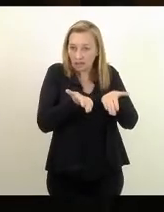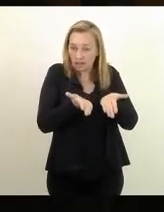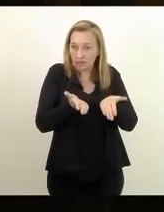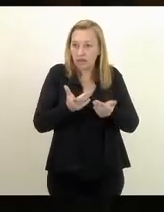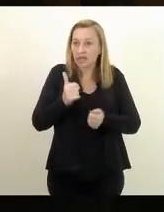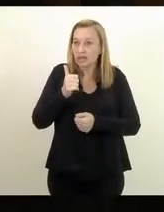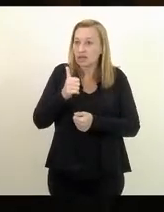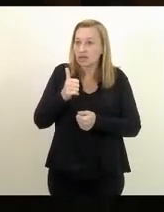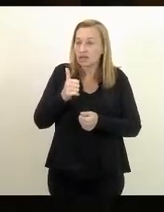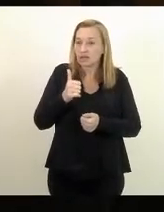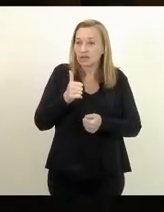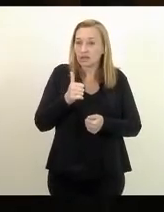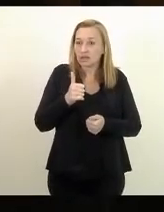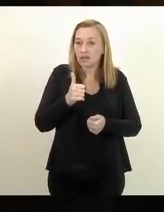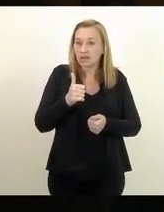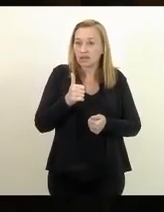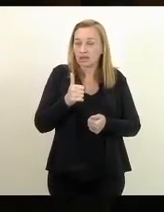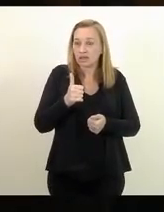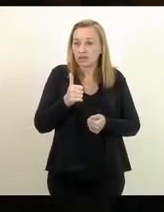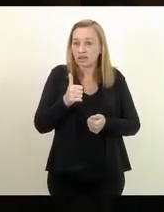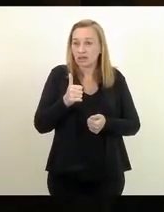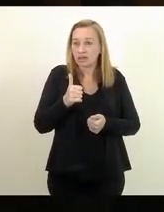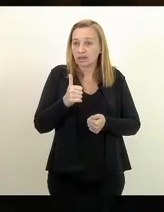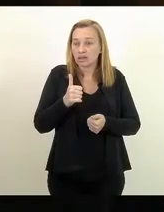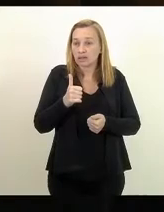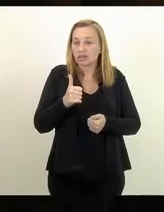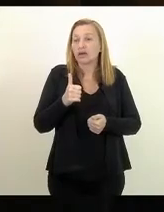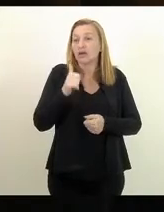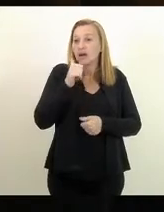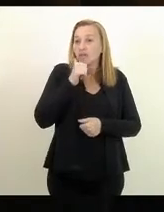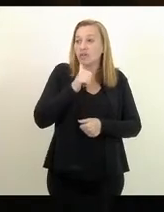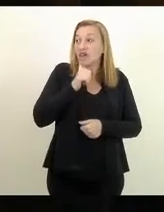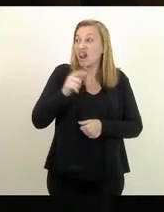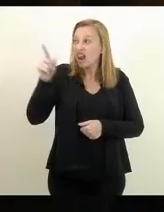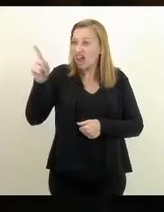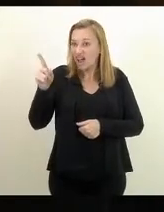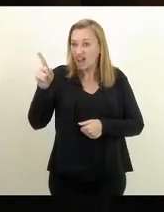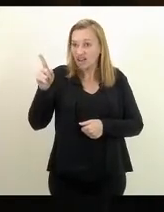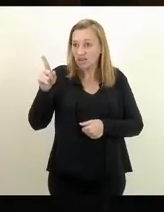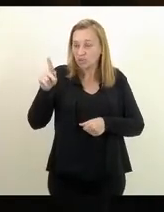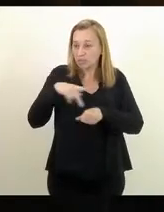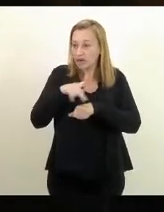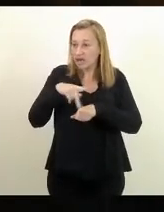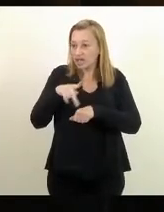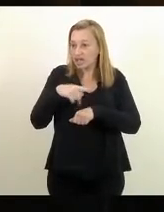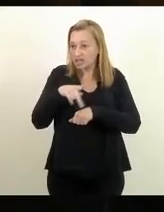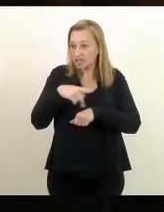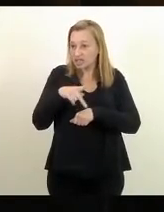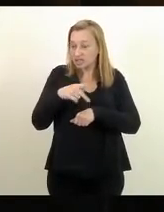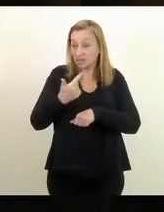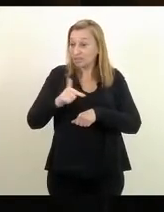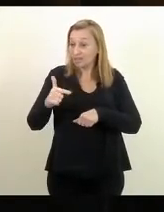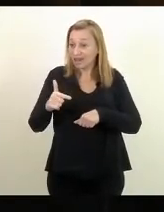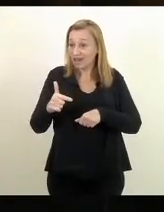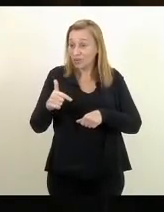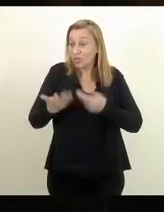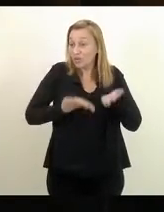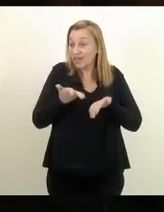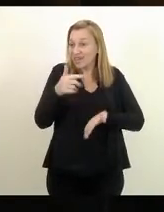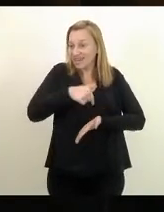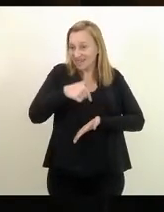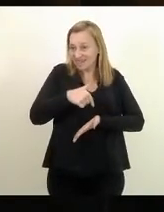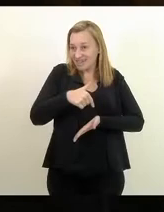têm lá no Afeganistão, com certeza absoluta, algumas associações mundiais também se